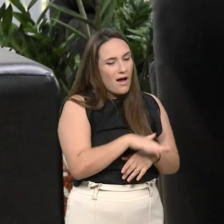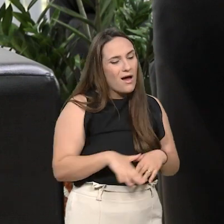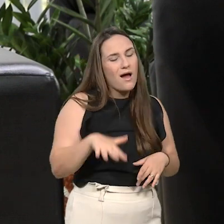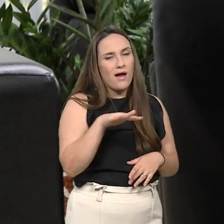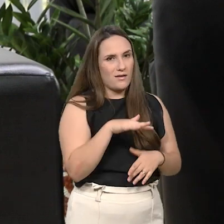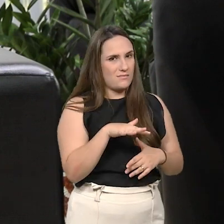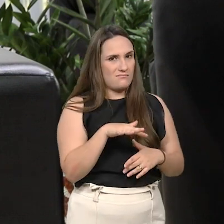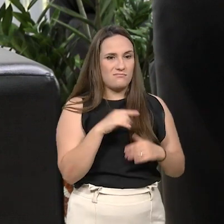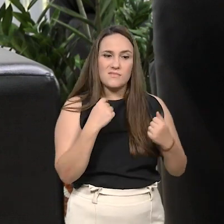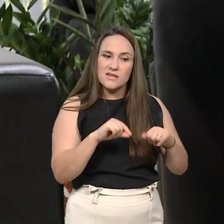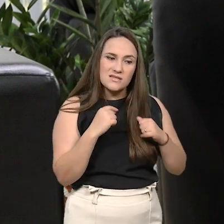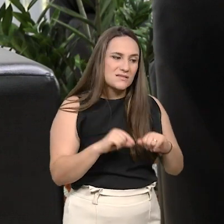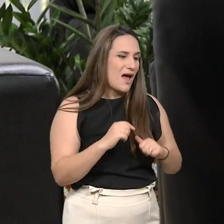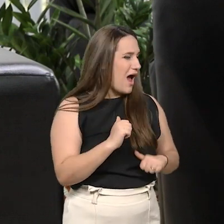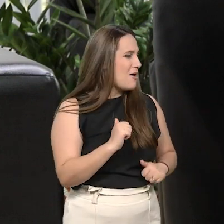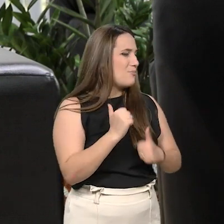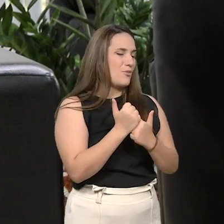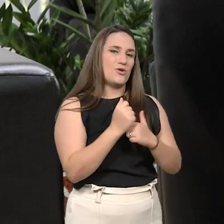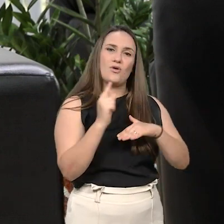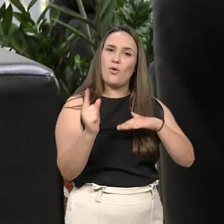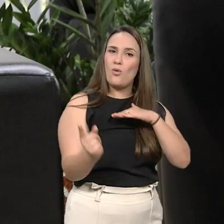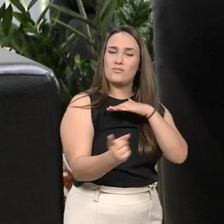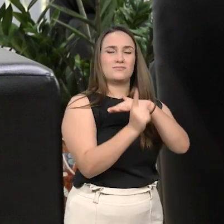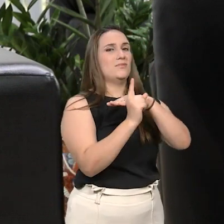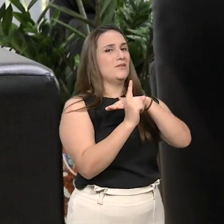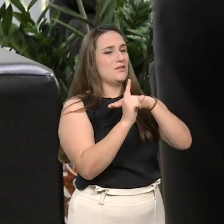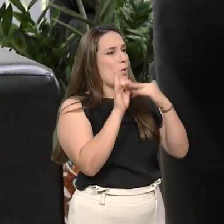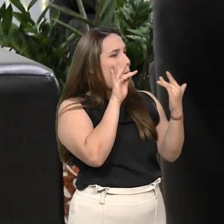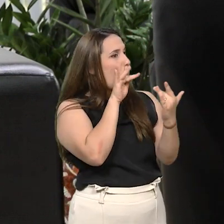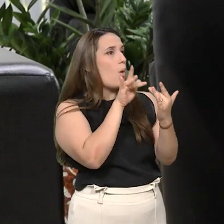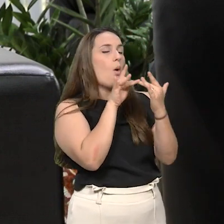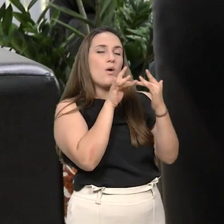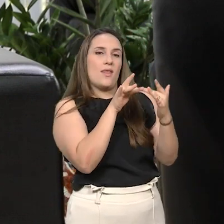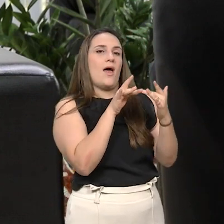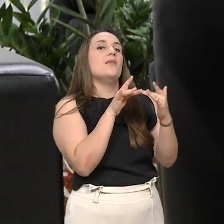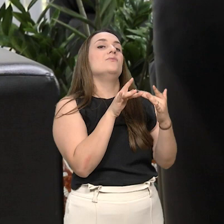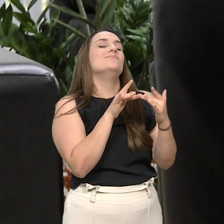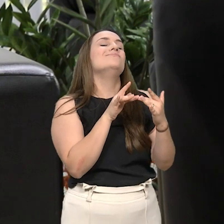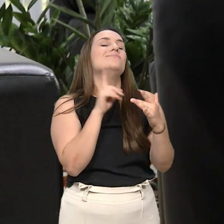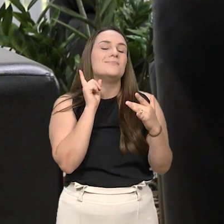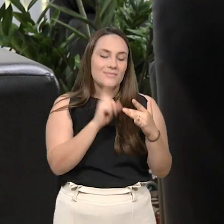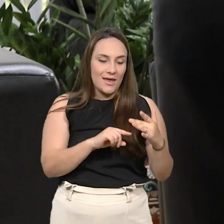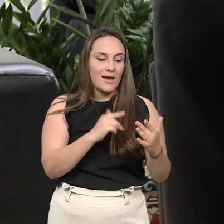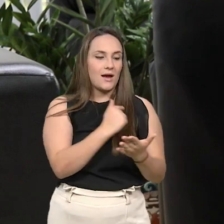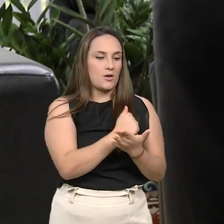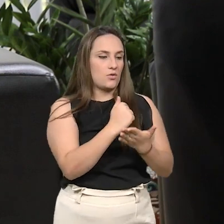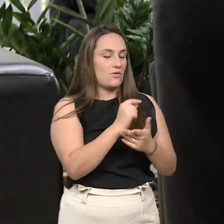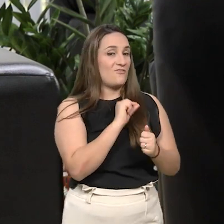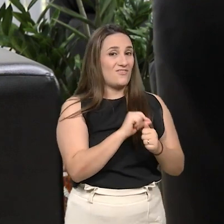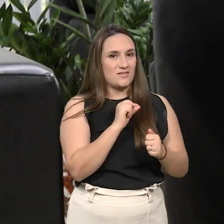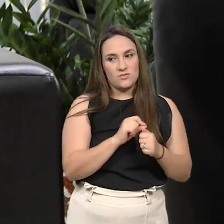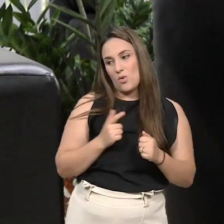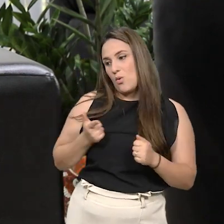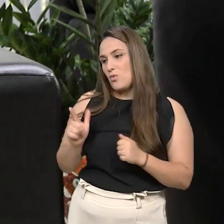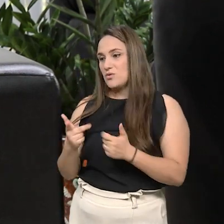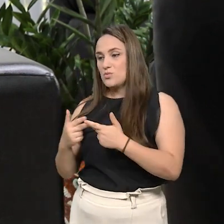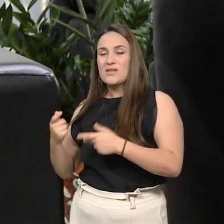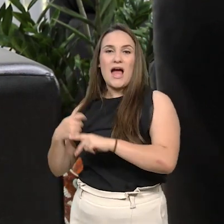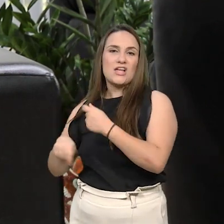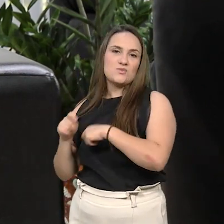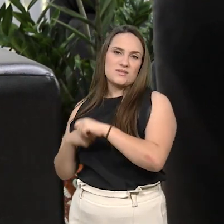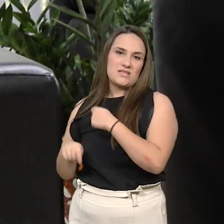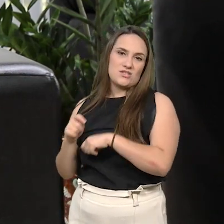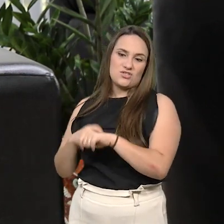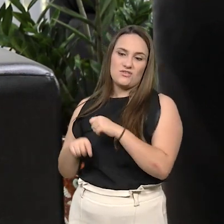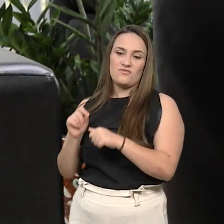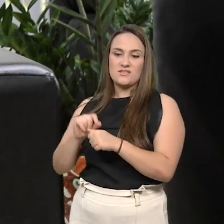que necessita de uma proximidade e que são urgentes, são dos cartórios. O restante, a